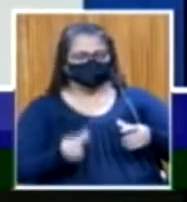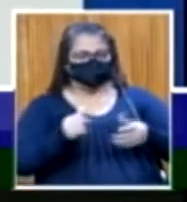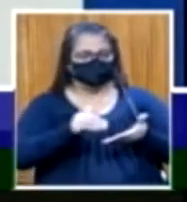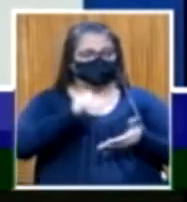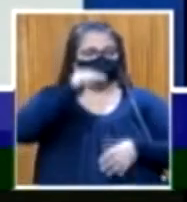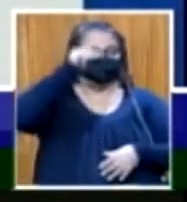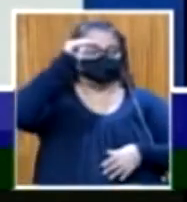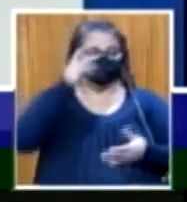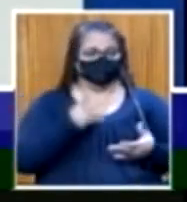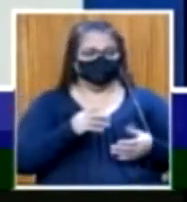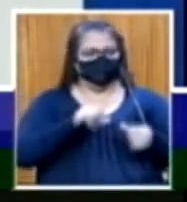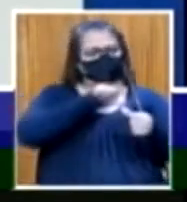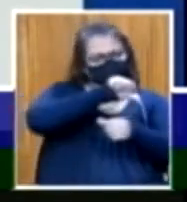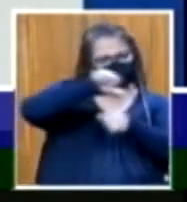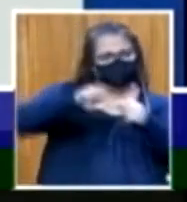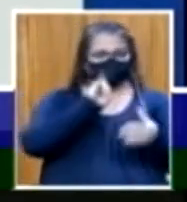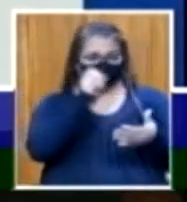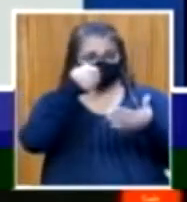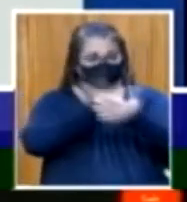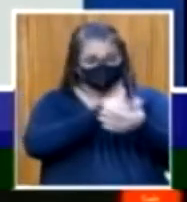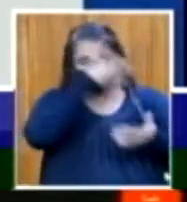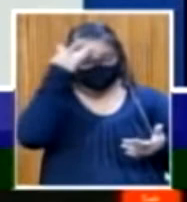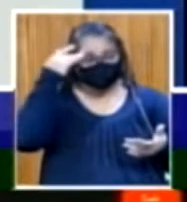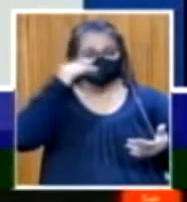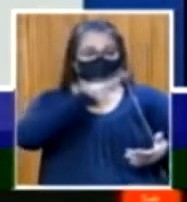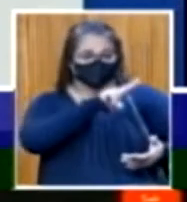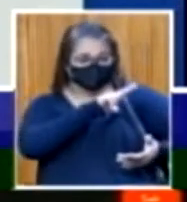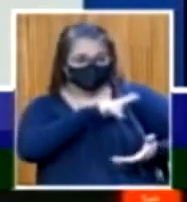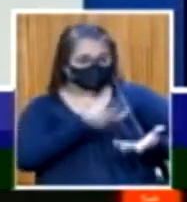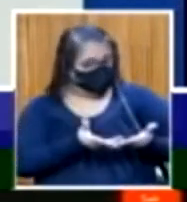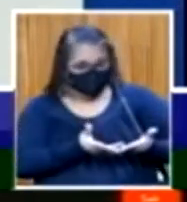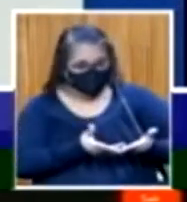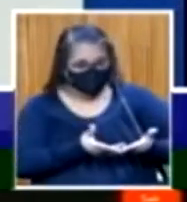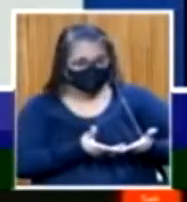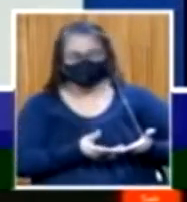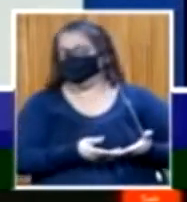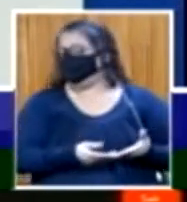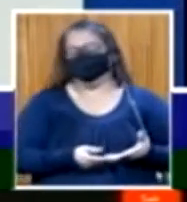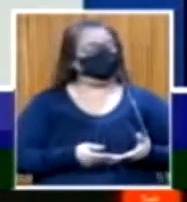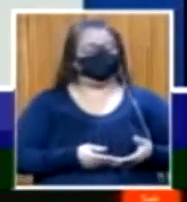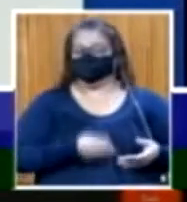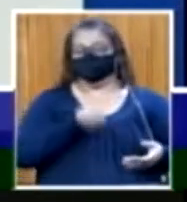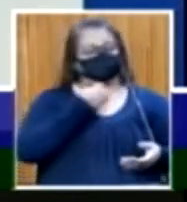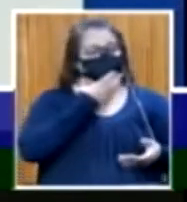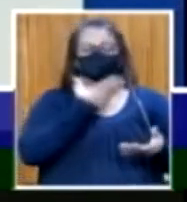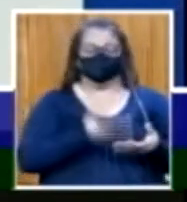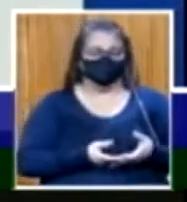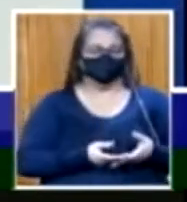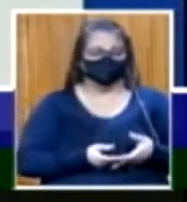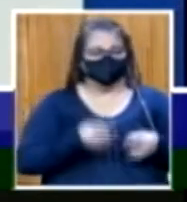A mudança na faixa do imposto de renda pessoa física não compensará o aumento da carga tributária. Quando eu falo